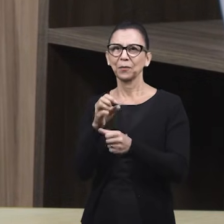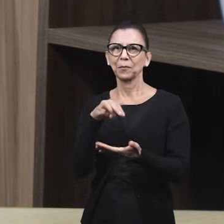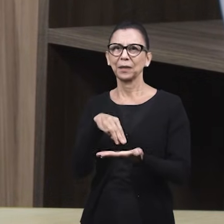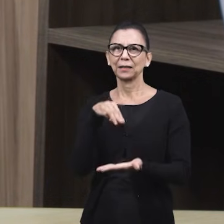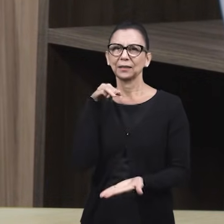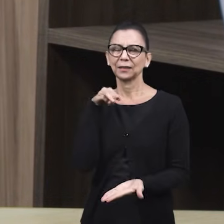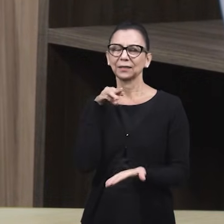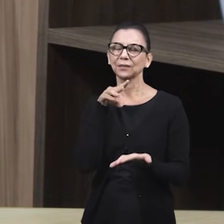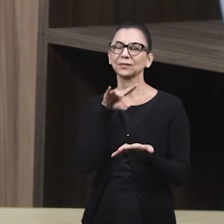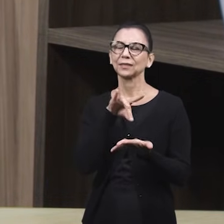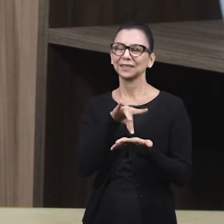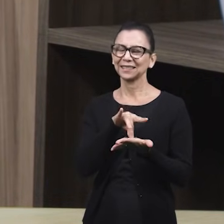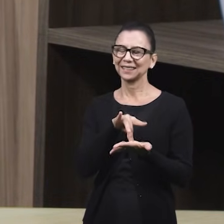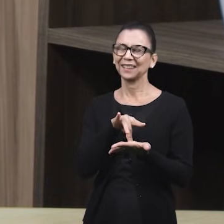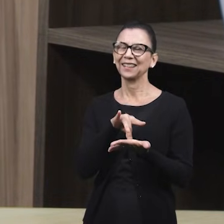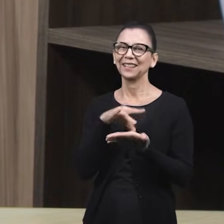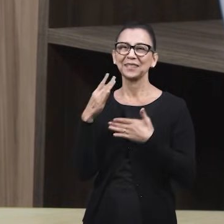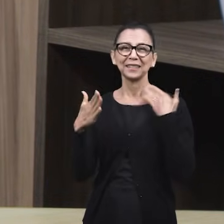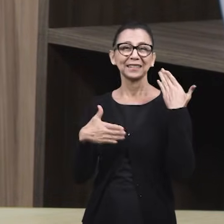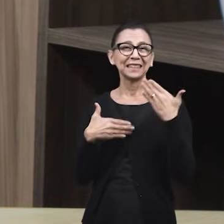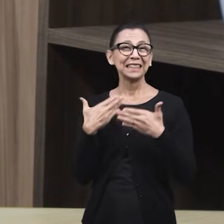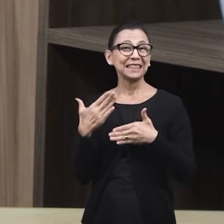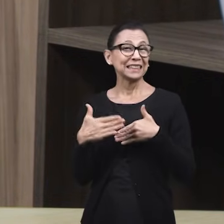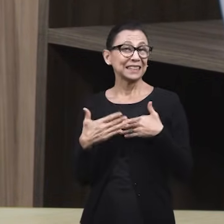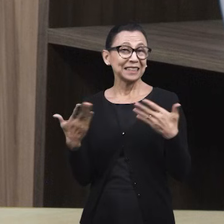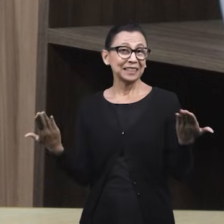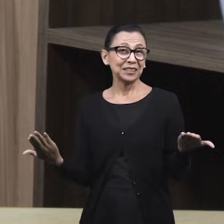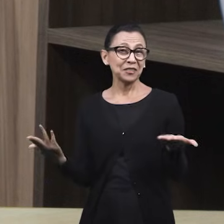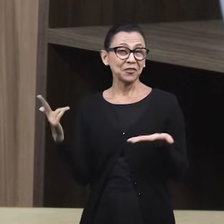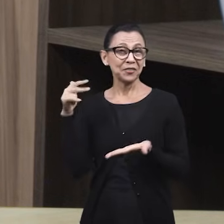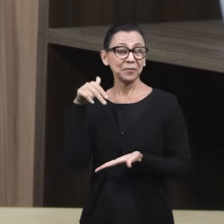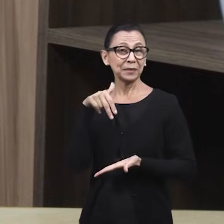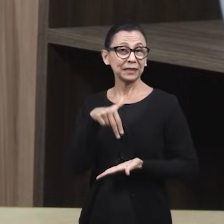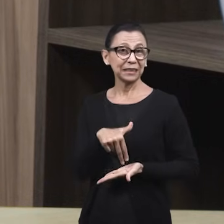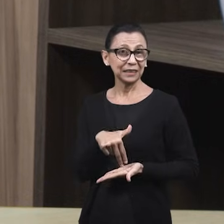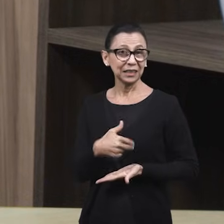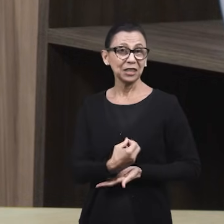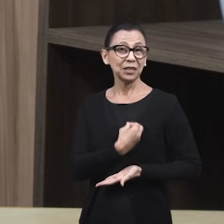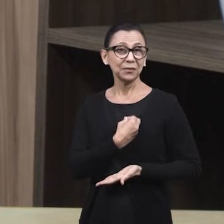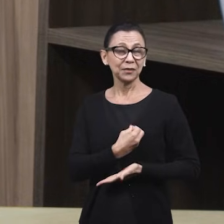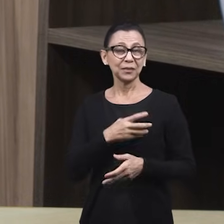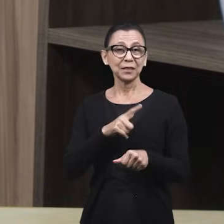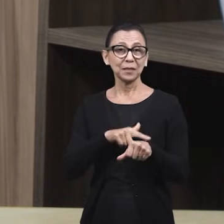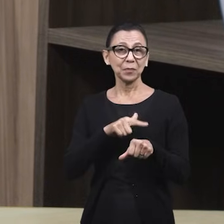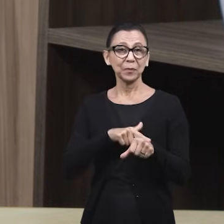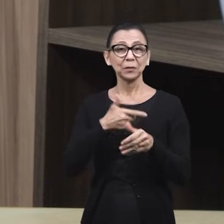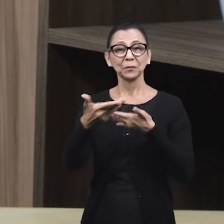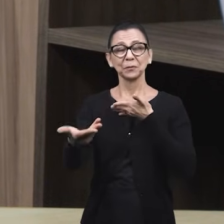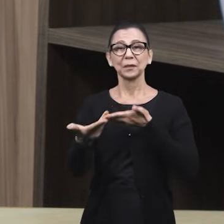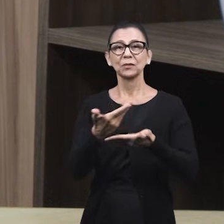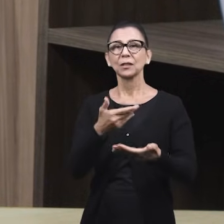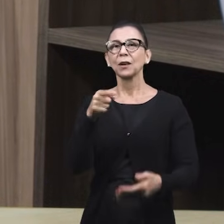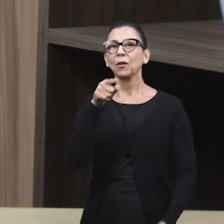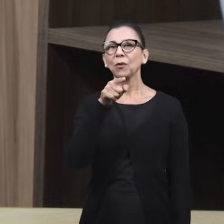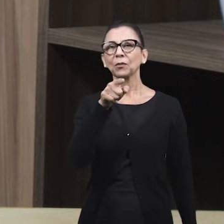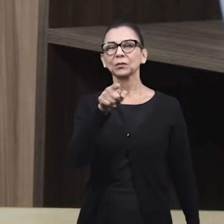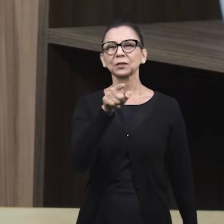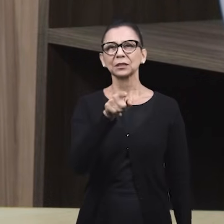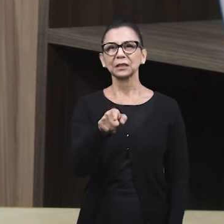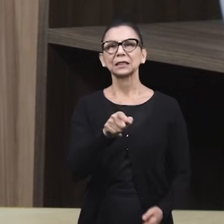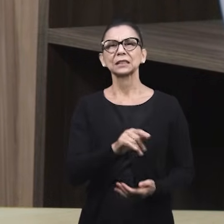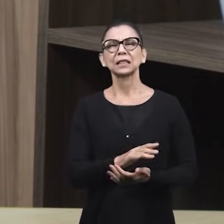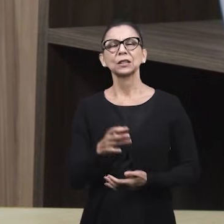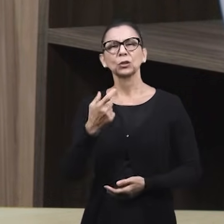Cristã Maranata no YouTube. E é uma alegria estarmos aqui, é uma alegria vivermos esse momento e compartilharmos com você